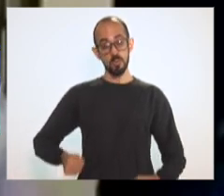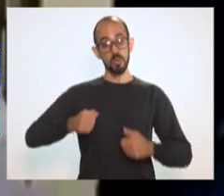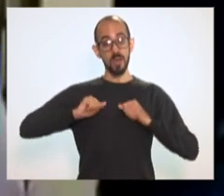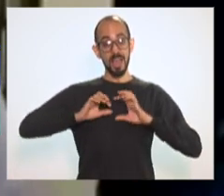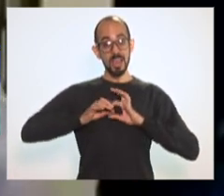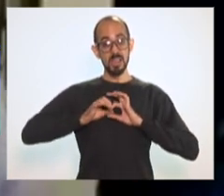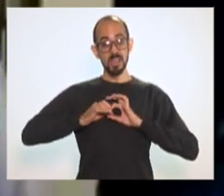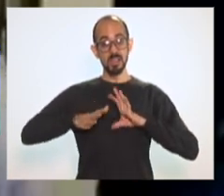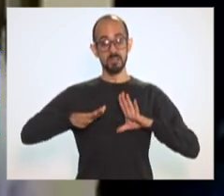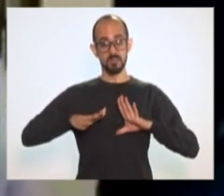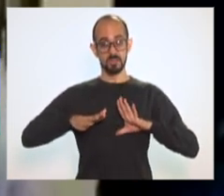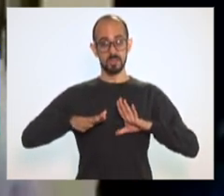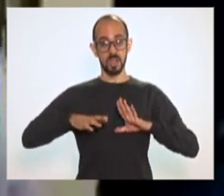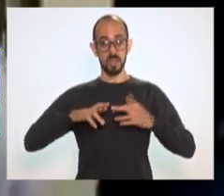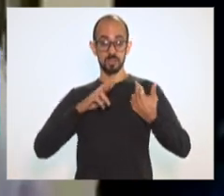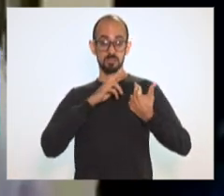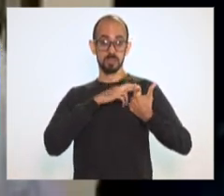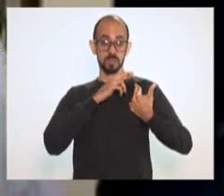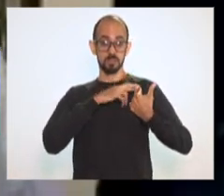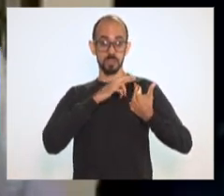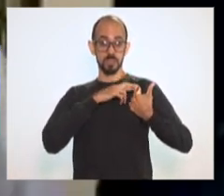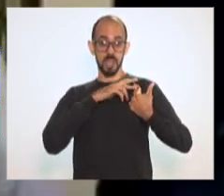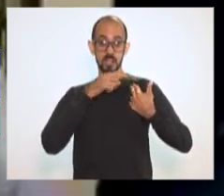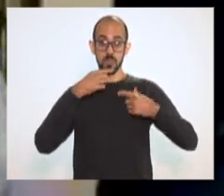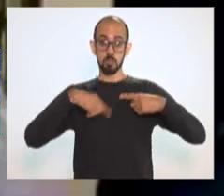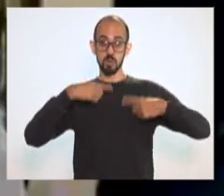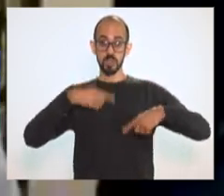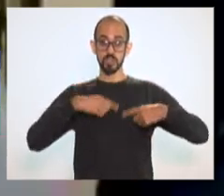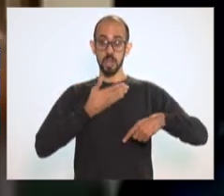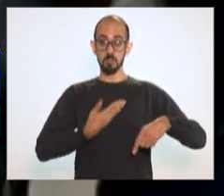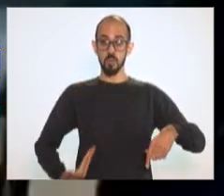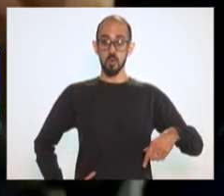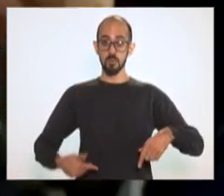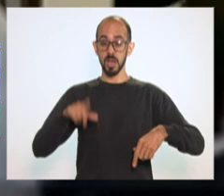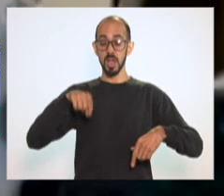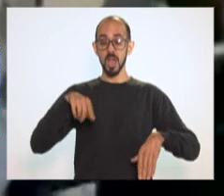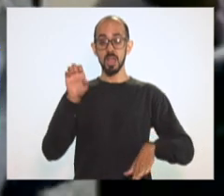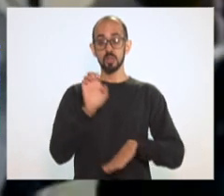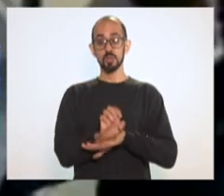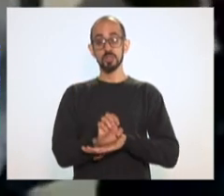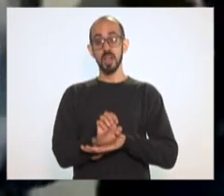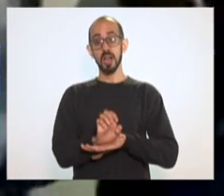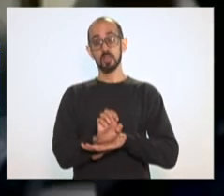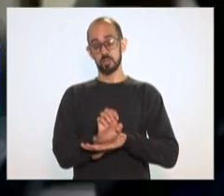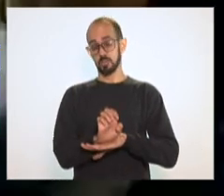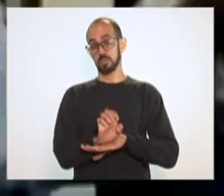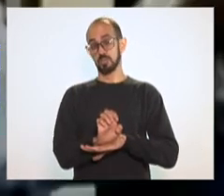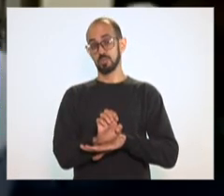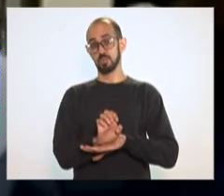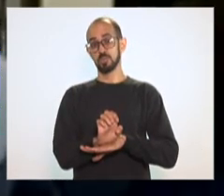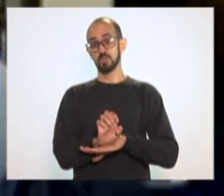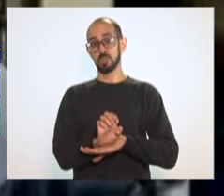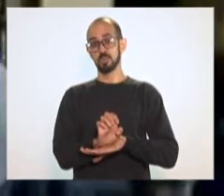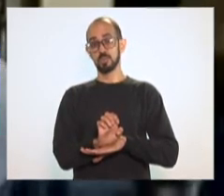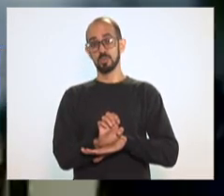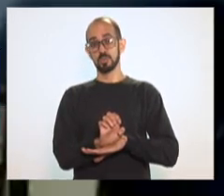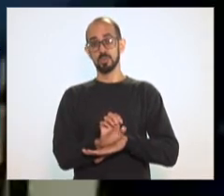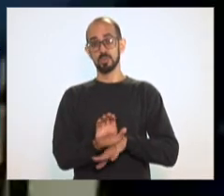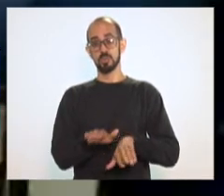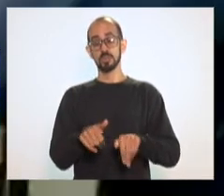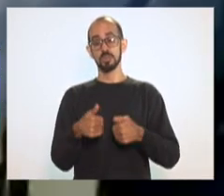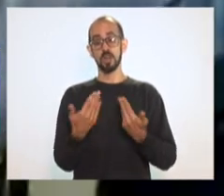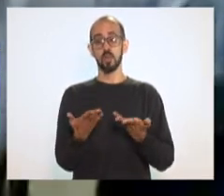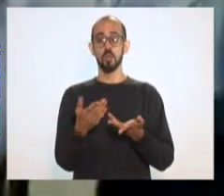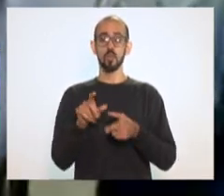responsabilidade pela administração da política pública de transporte é do estado é do estado então